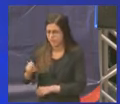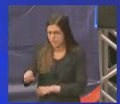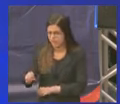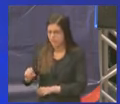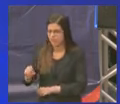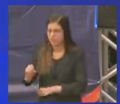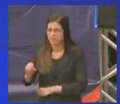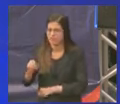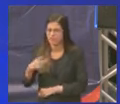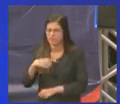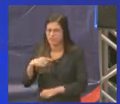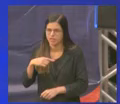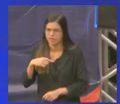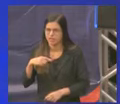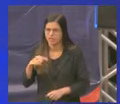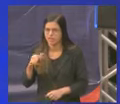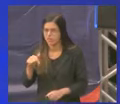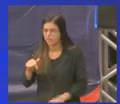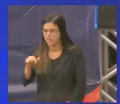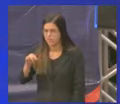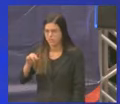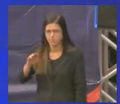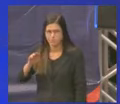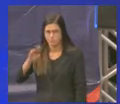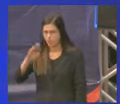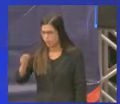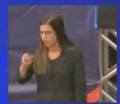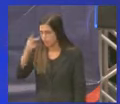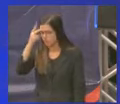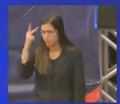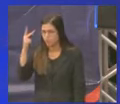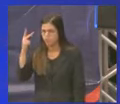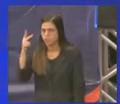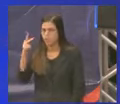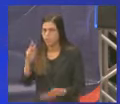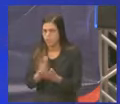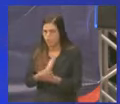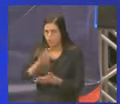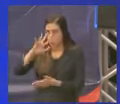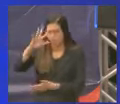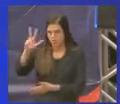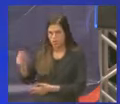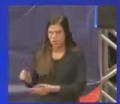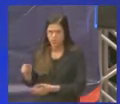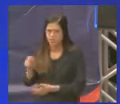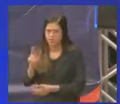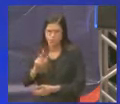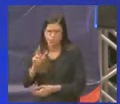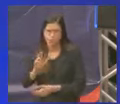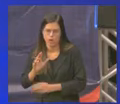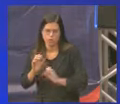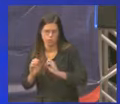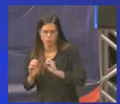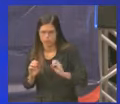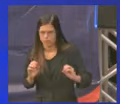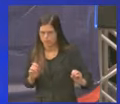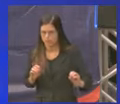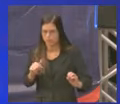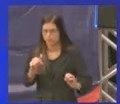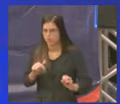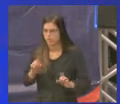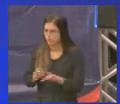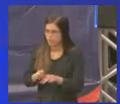de 11 bilhões de pessoas no mundo. Né? A boa parte desse crescimento vem da África, não mais do Ocidente e nem mesmo da Ásia.